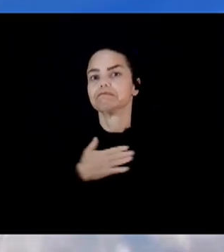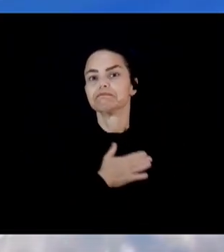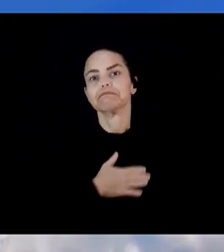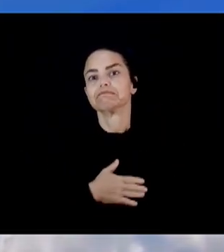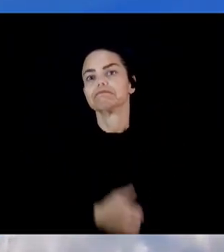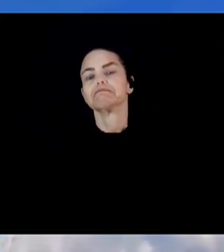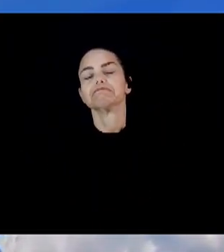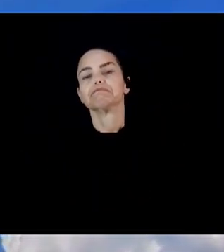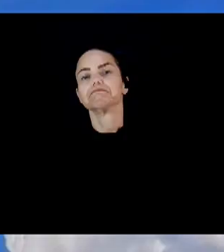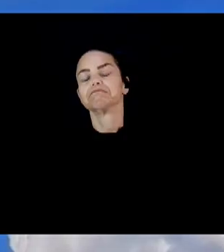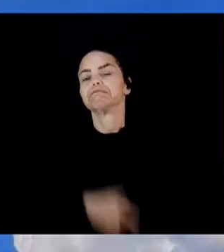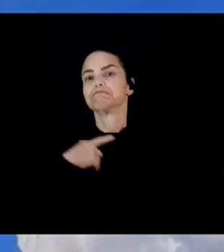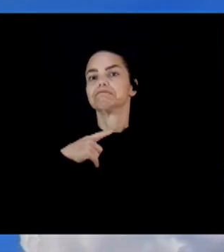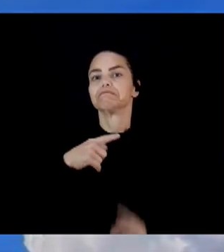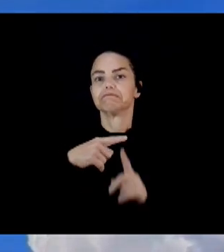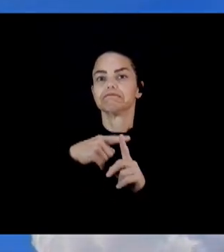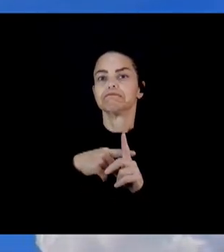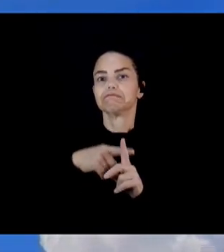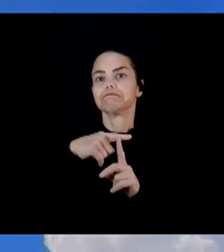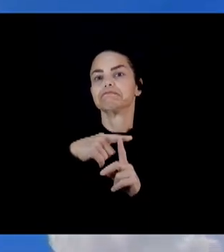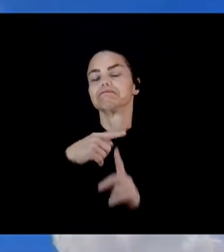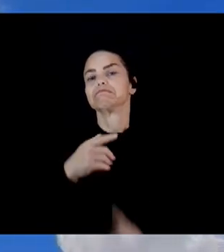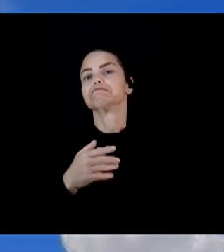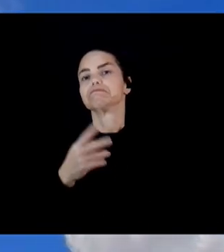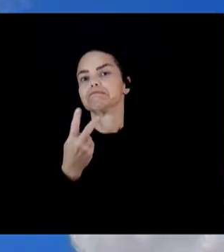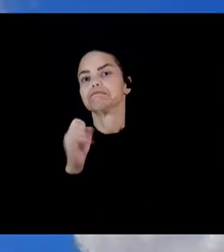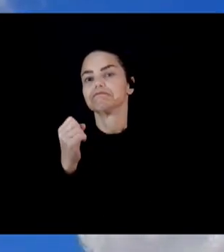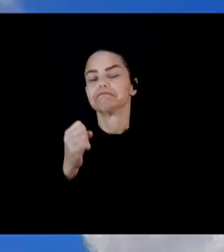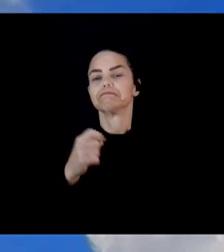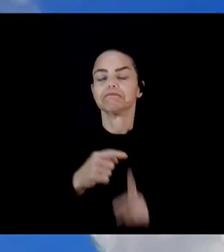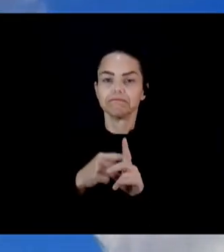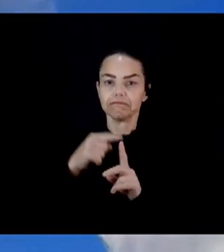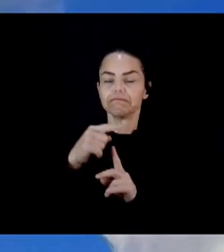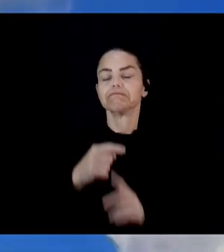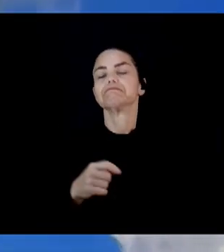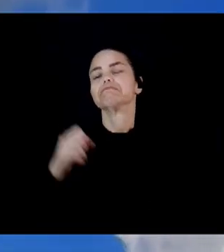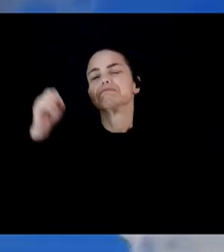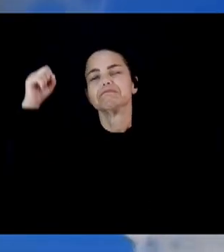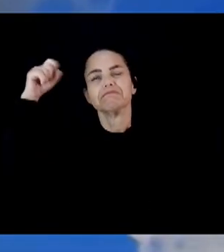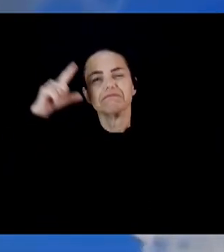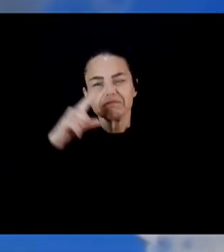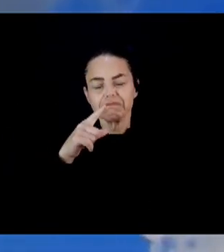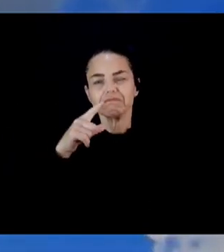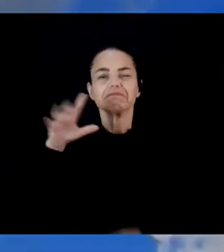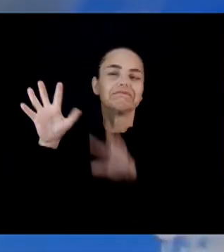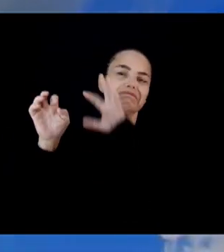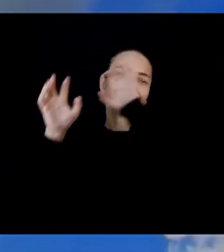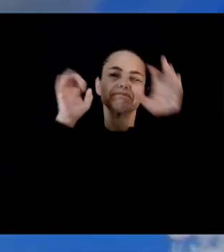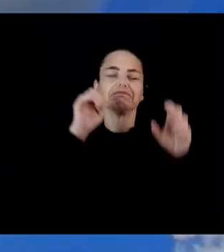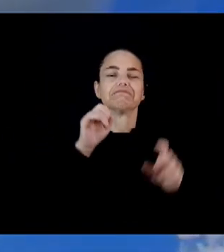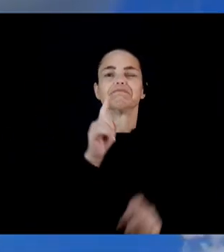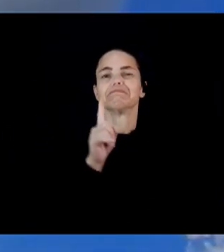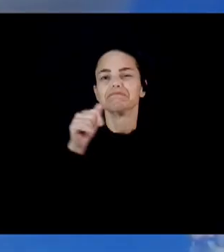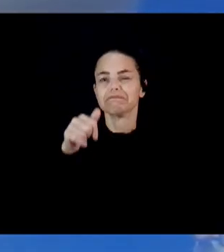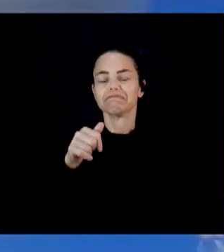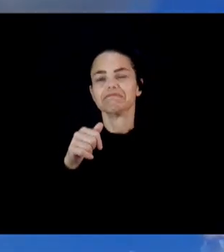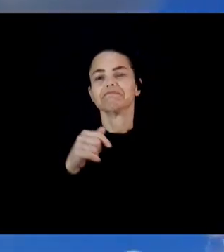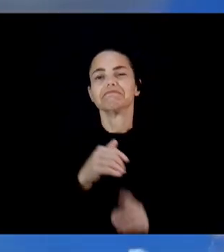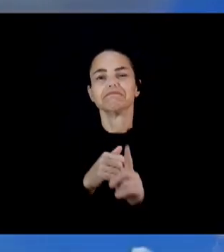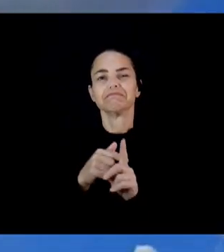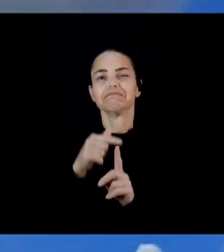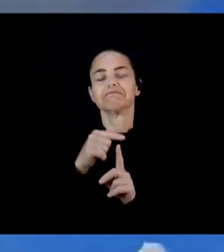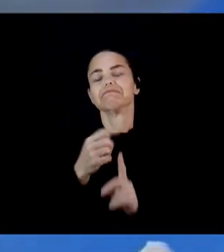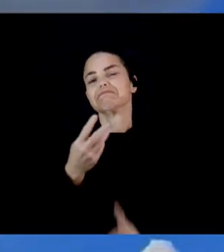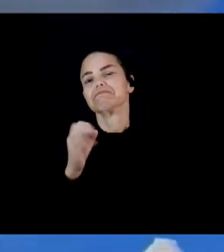aos 28 graus. No sábado, sol entre nuvens, mínima 17, máxima 30. No domingo, teremos